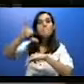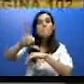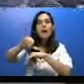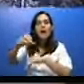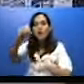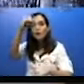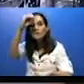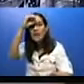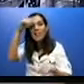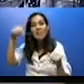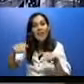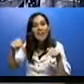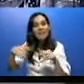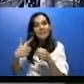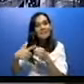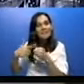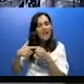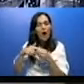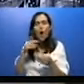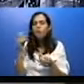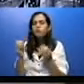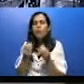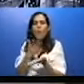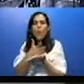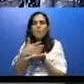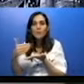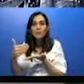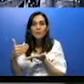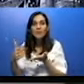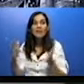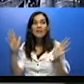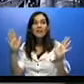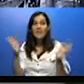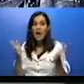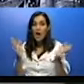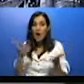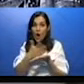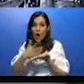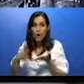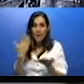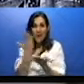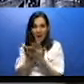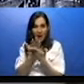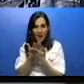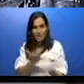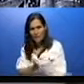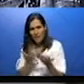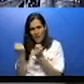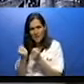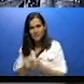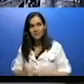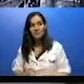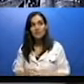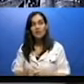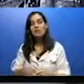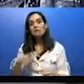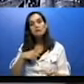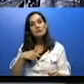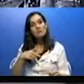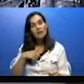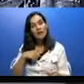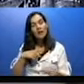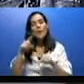cidade e agora a gente começa com a nossa aula vamos lá no material impresso